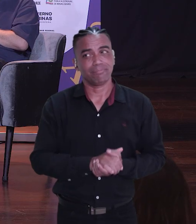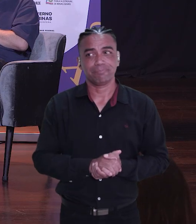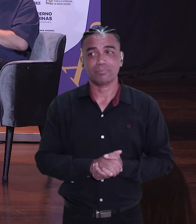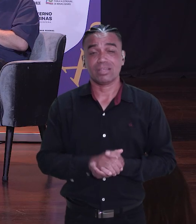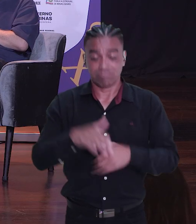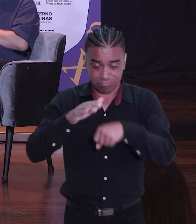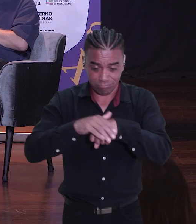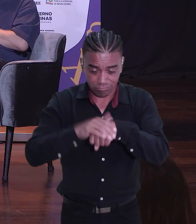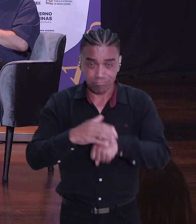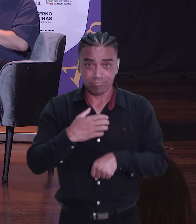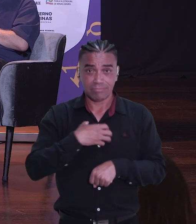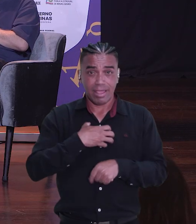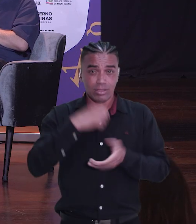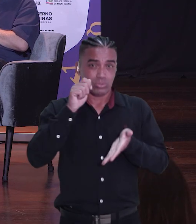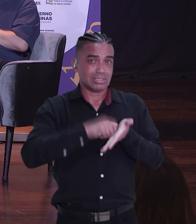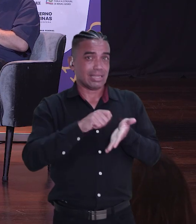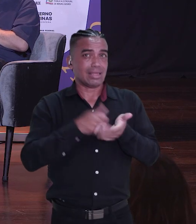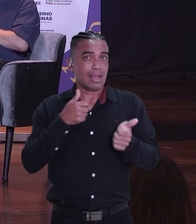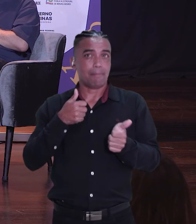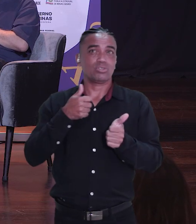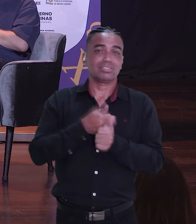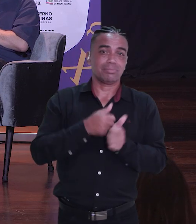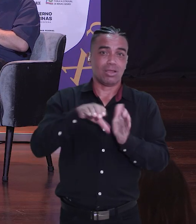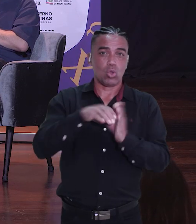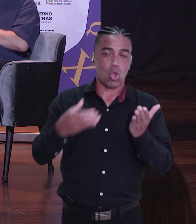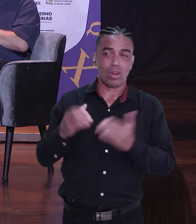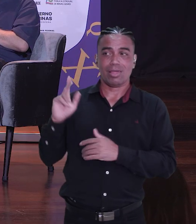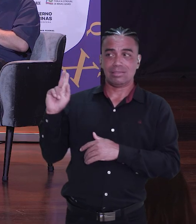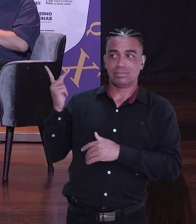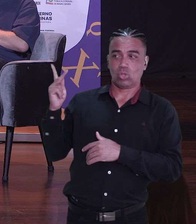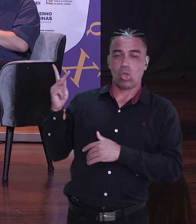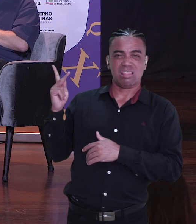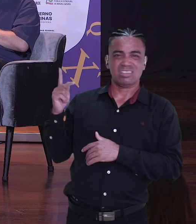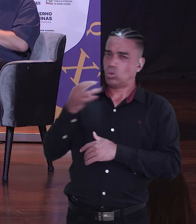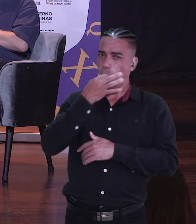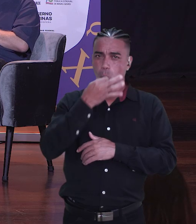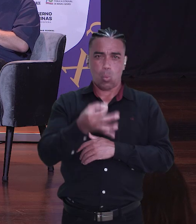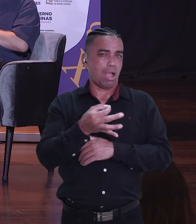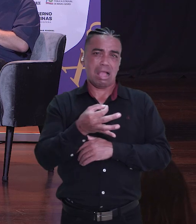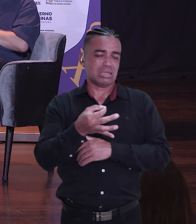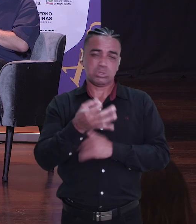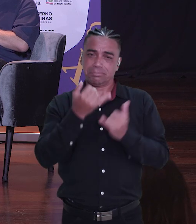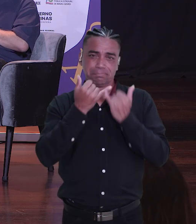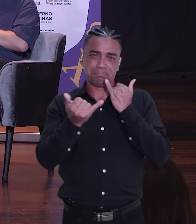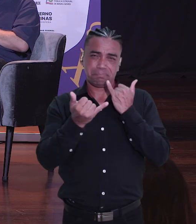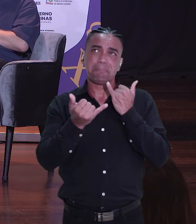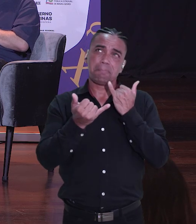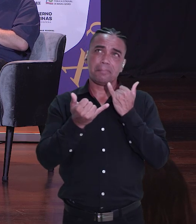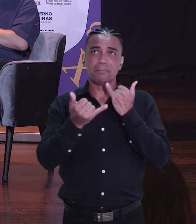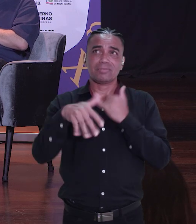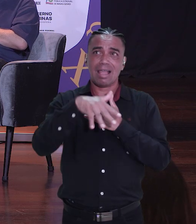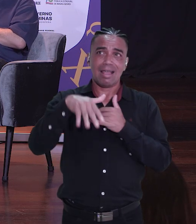sua escrita se aproxima de uma coisa chamada crônica histórica, que eu não acho que é uma coisa